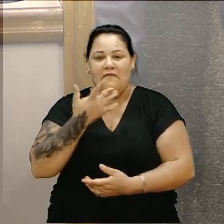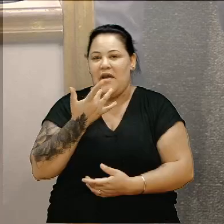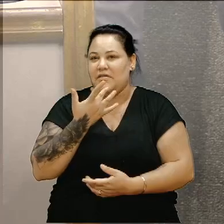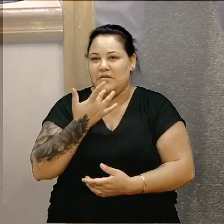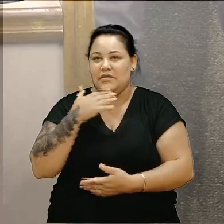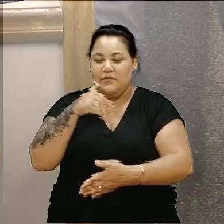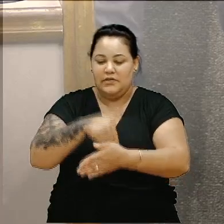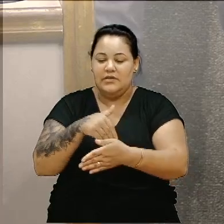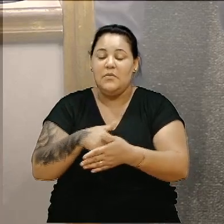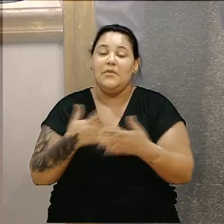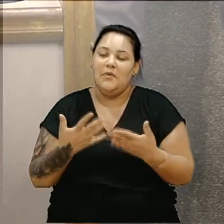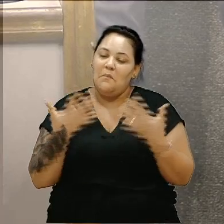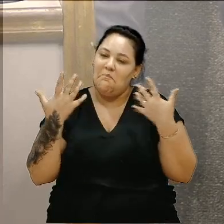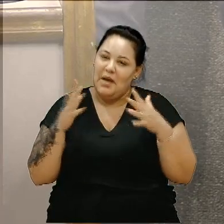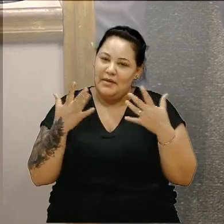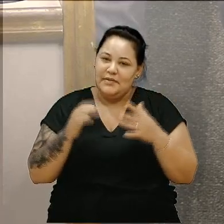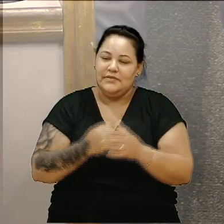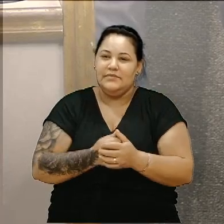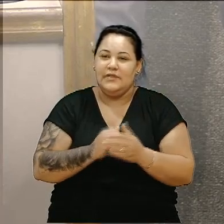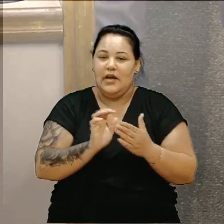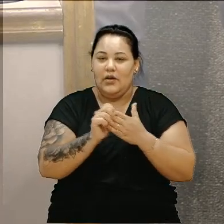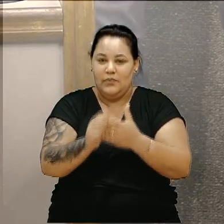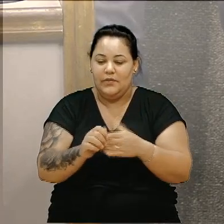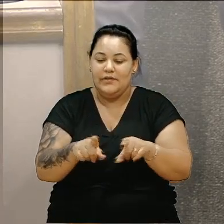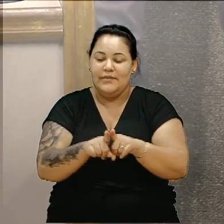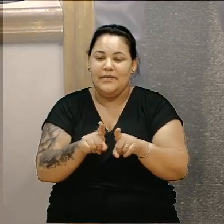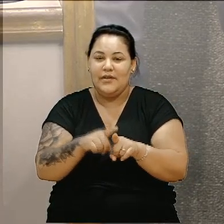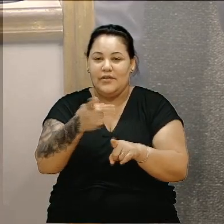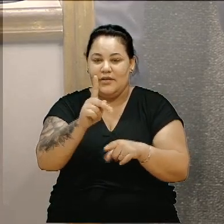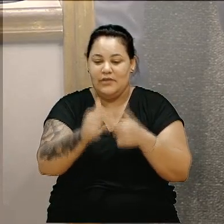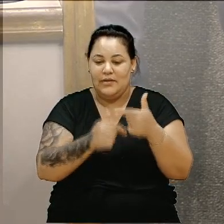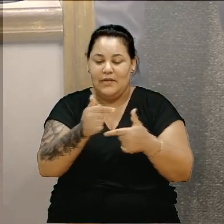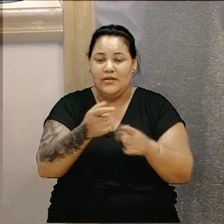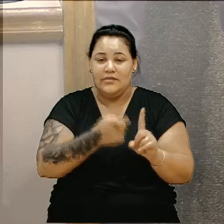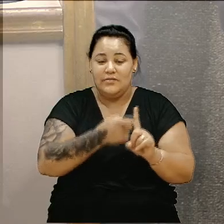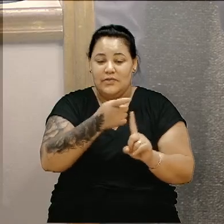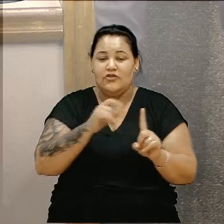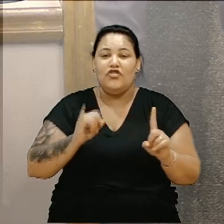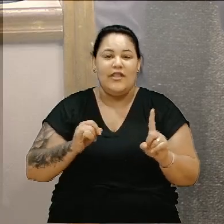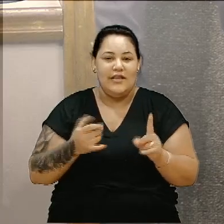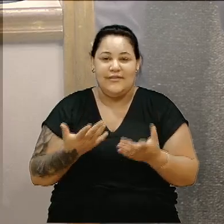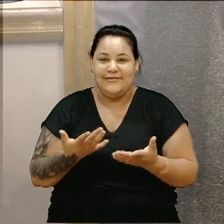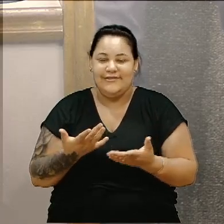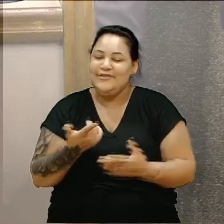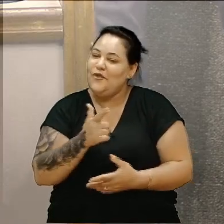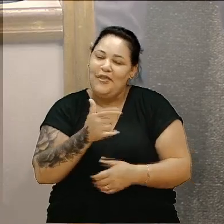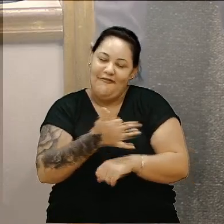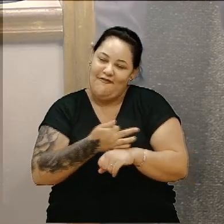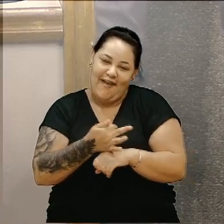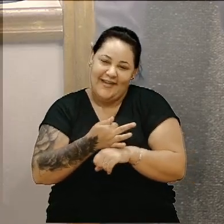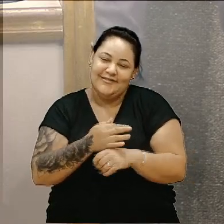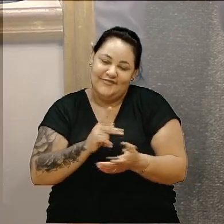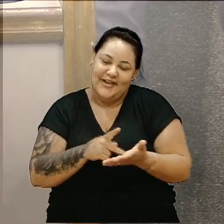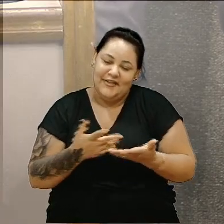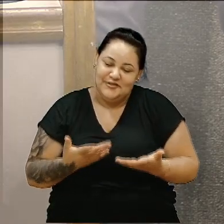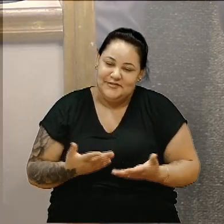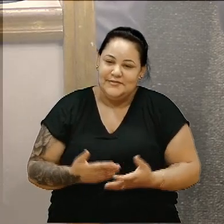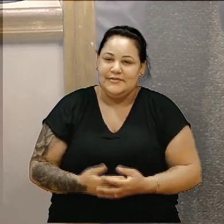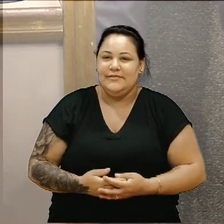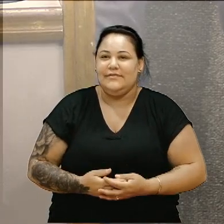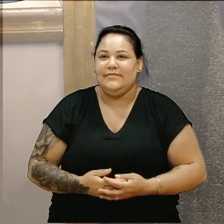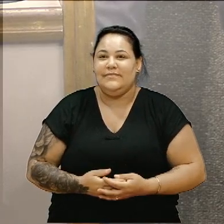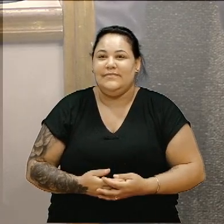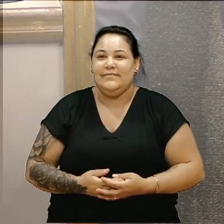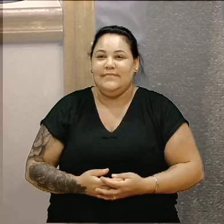Então, parabéns. Acompanhei também agora o seu trabalho nesse mês de janeiro, que não tivemos férias, na verdade. Então, só para